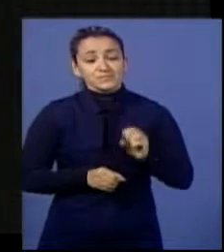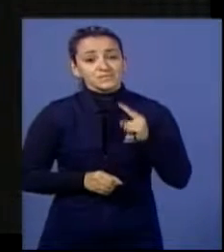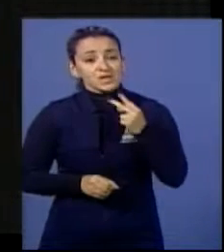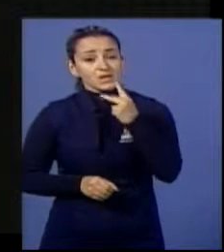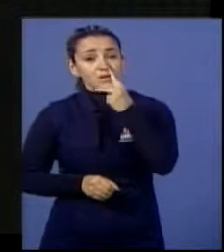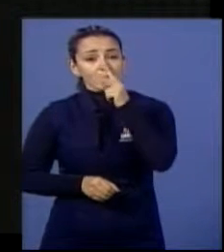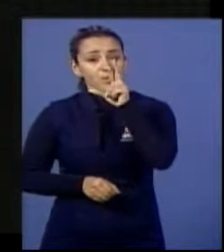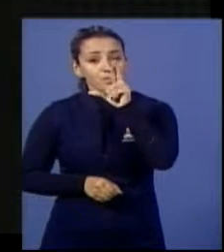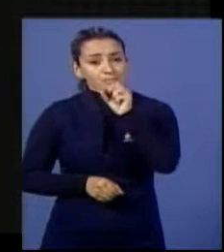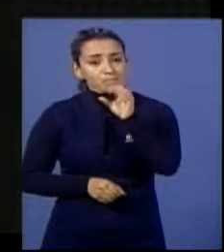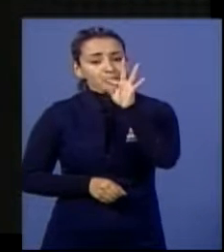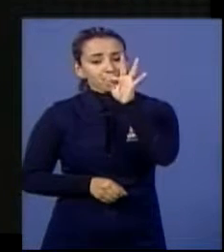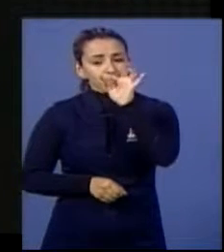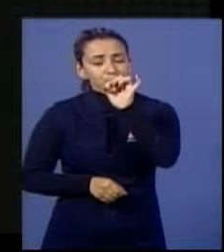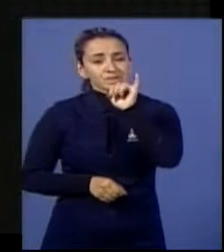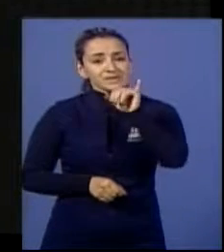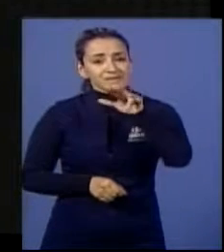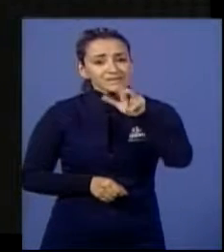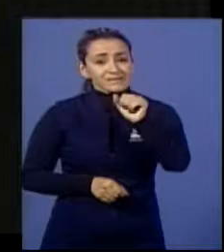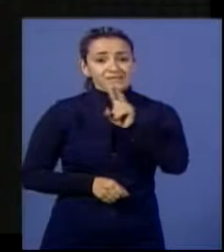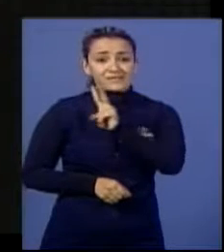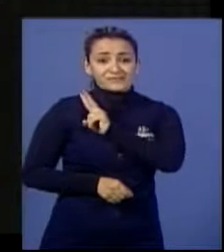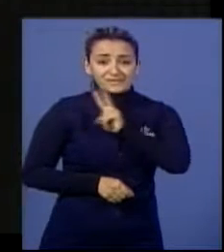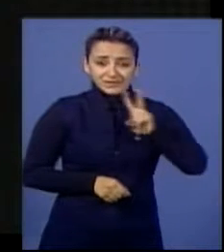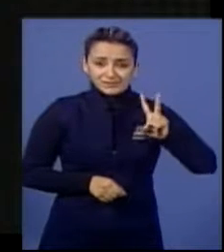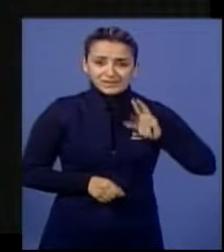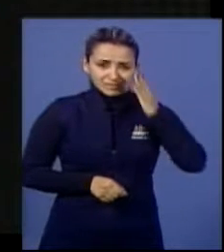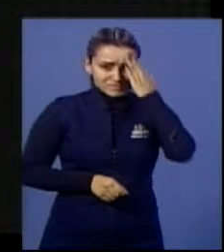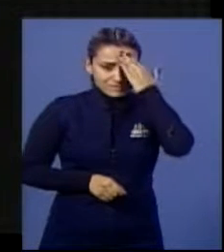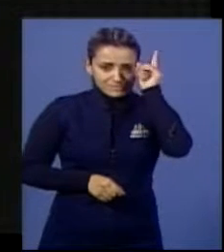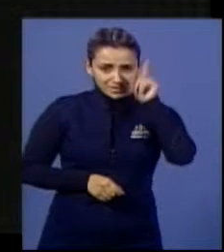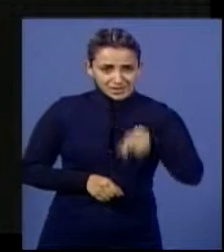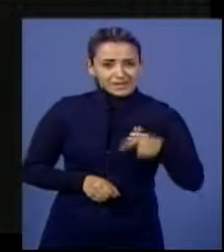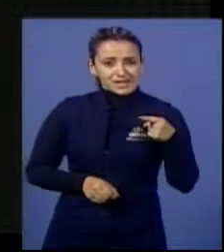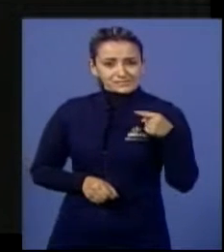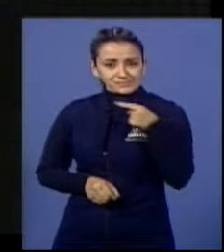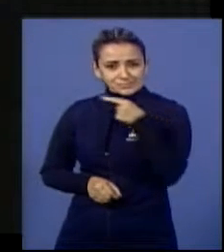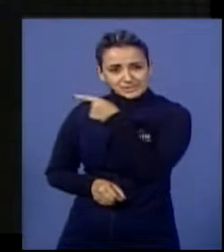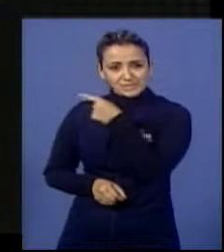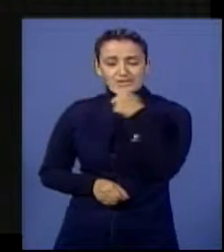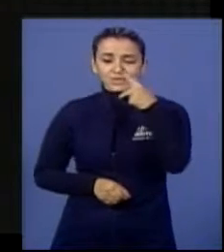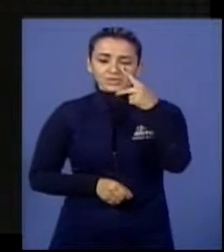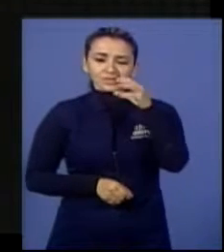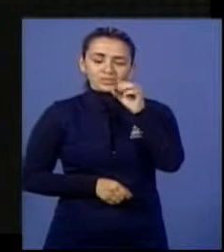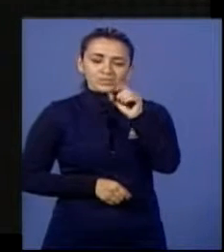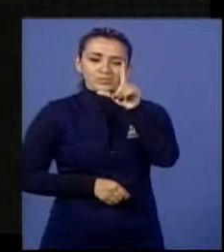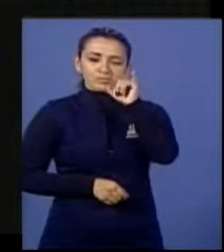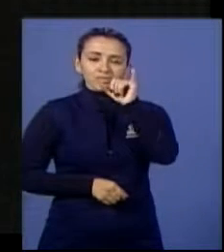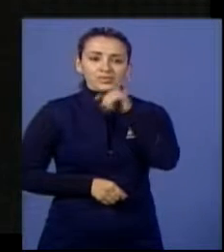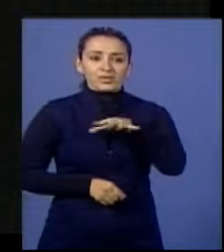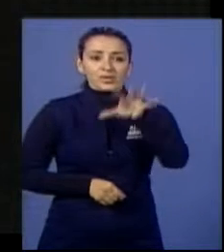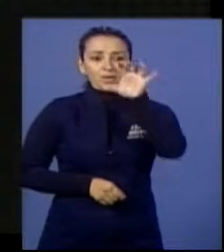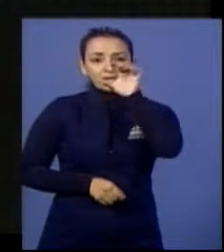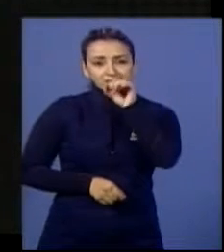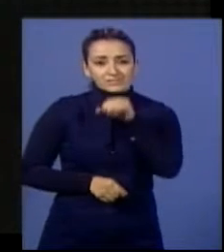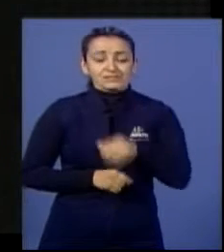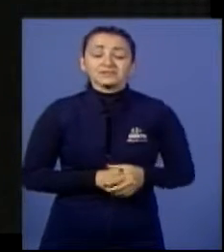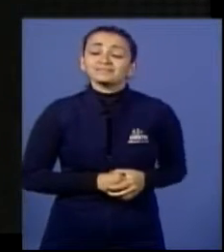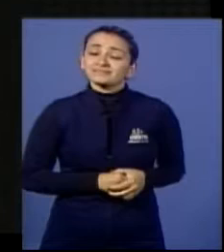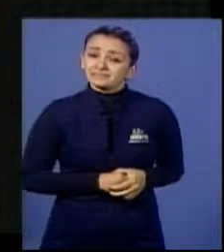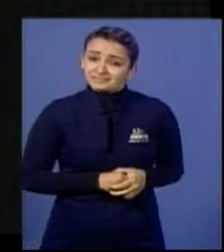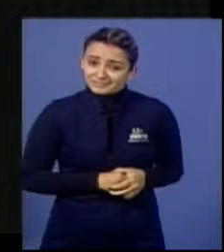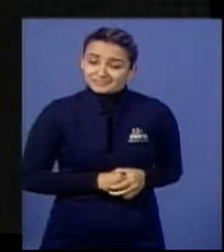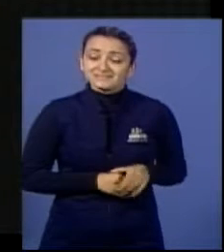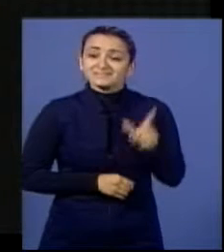proteína é um polímero? É. Você lembra quais são as molequinhas que formam a proteína? Os aminoácidos. Então a proteína é